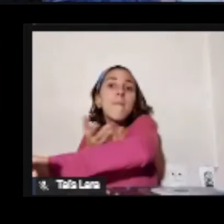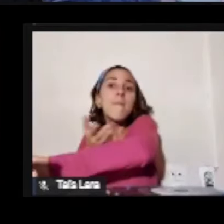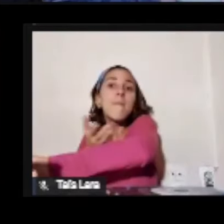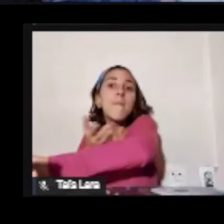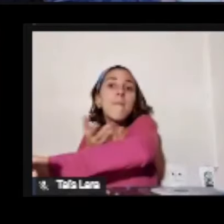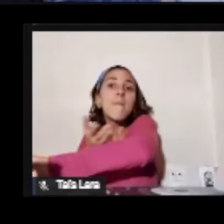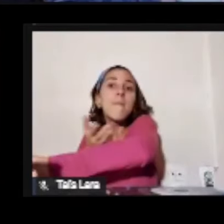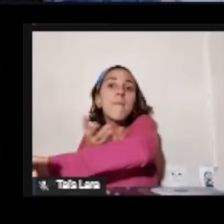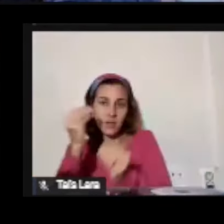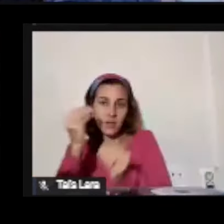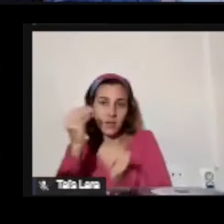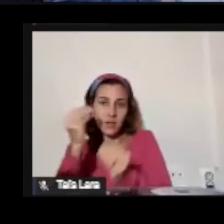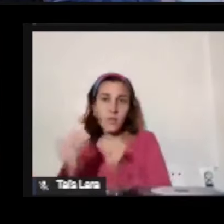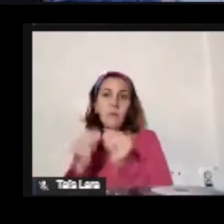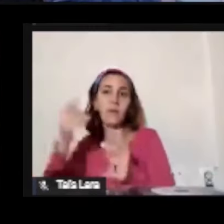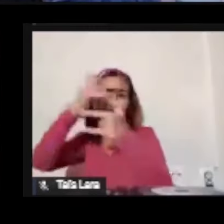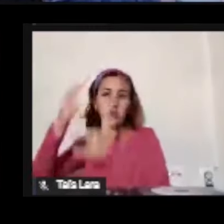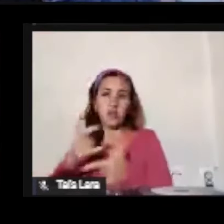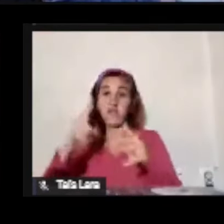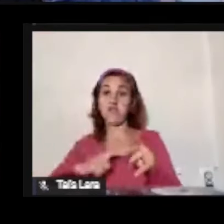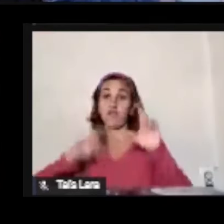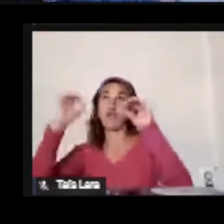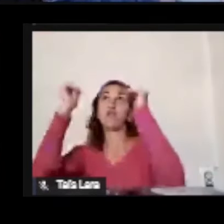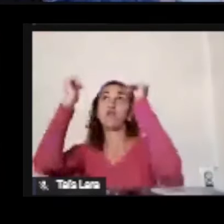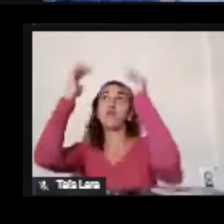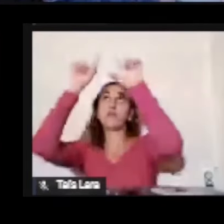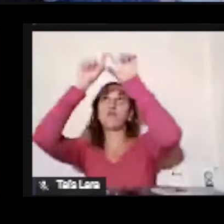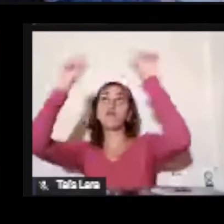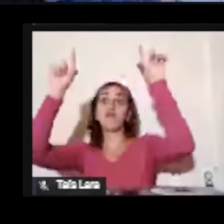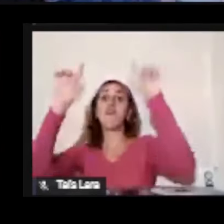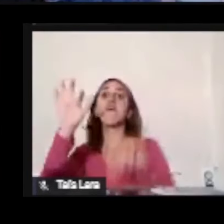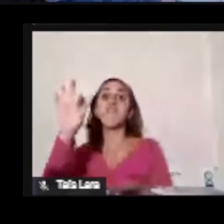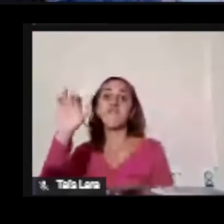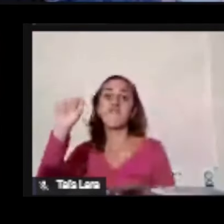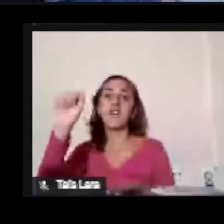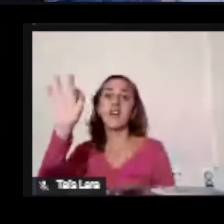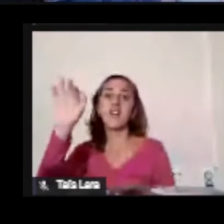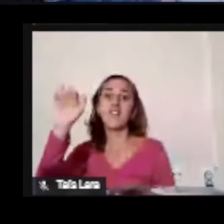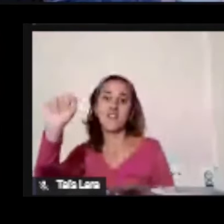de baixo ainda não temos as nossas convidadas, então a tela está preta.